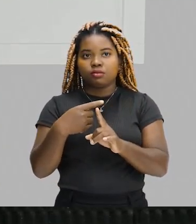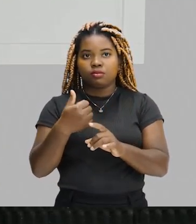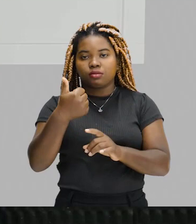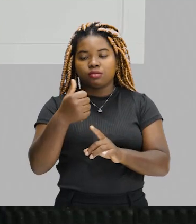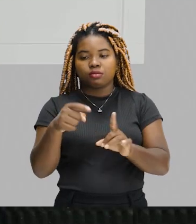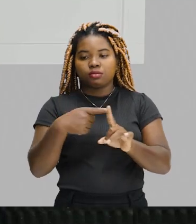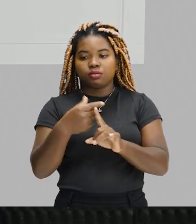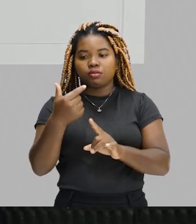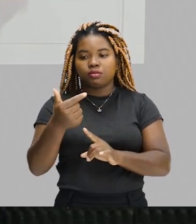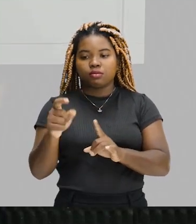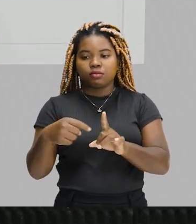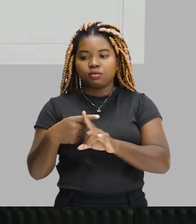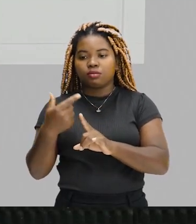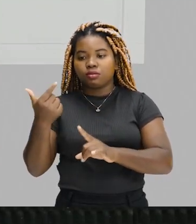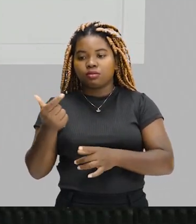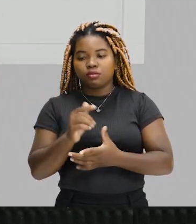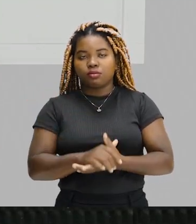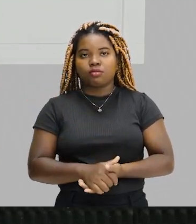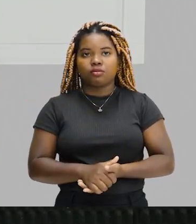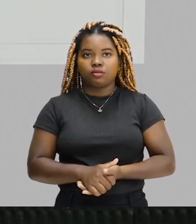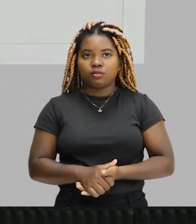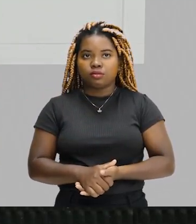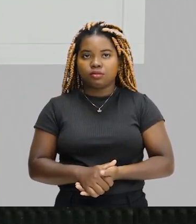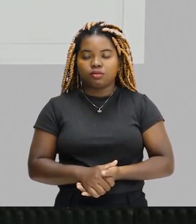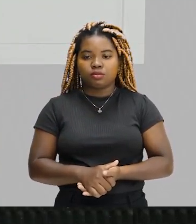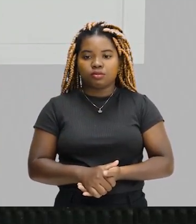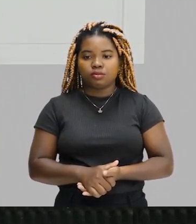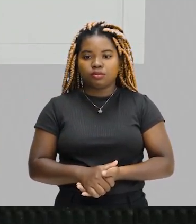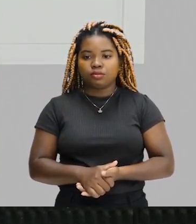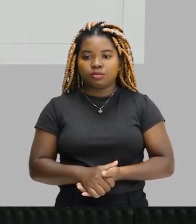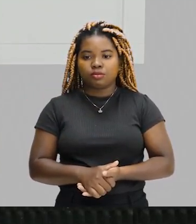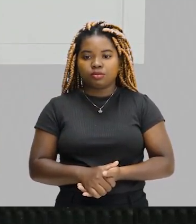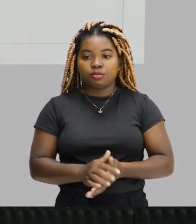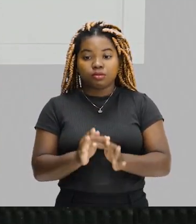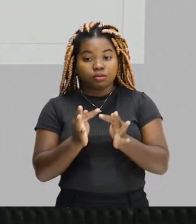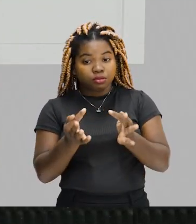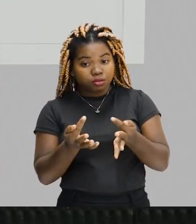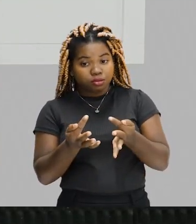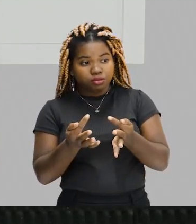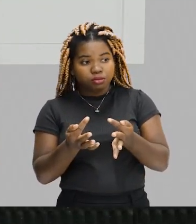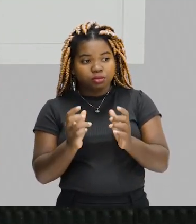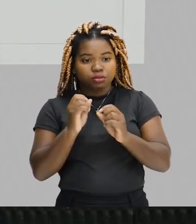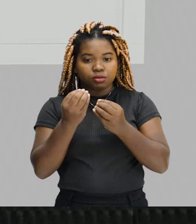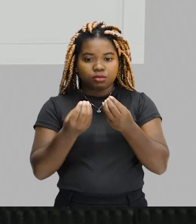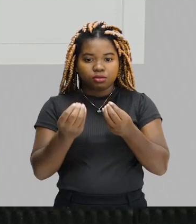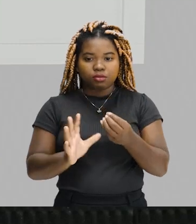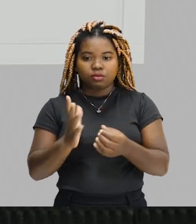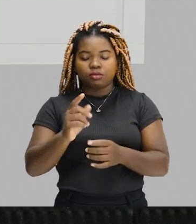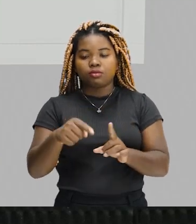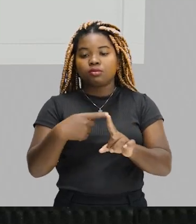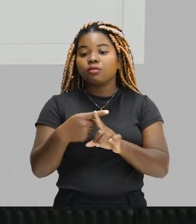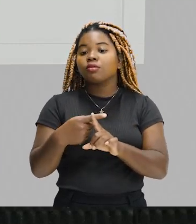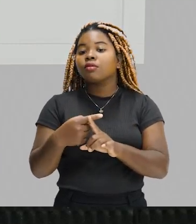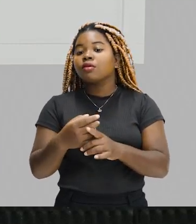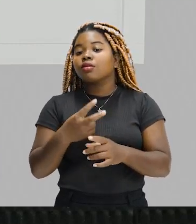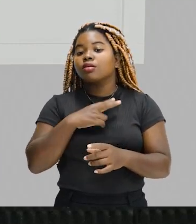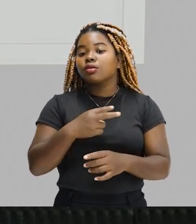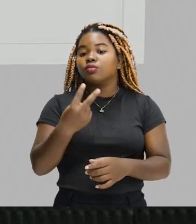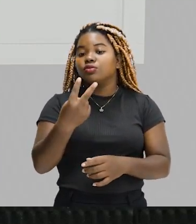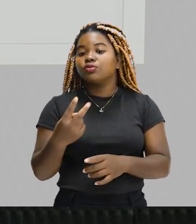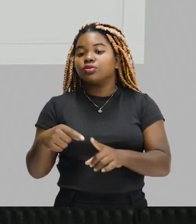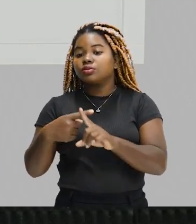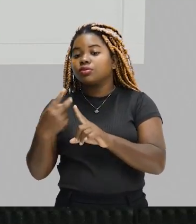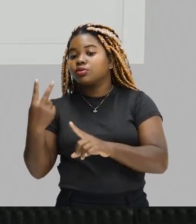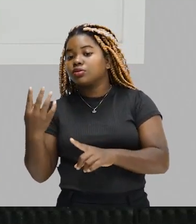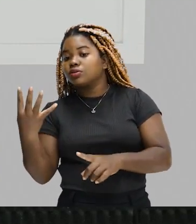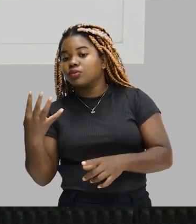2 mais 2. Que é simples. 2 mais 2, 4.